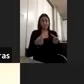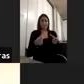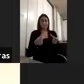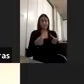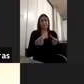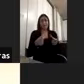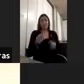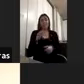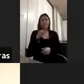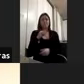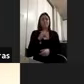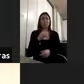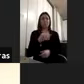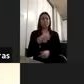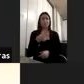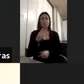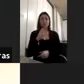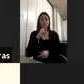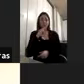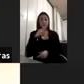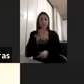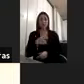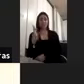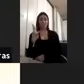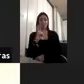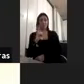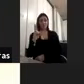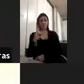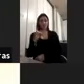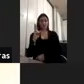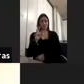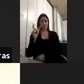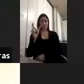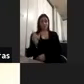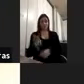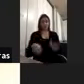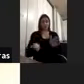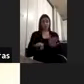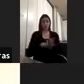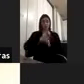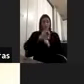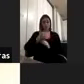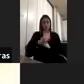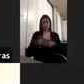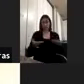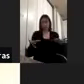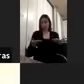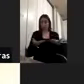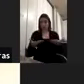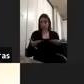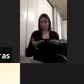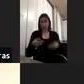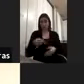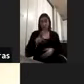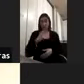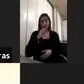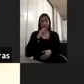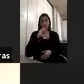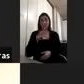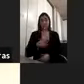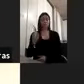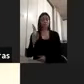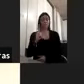de R$2.000. Ou seja, um trabalhador que entra na Renault hoje, o piso de entrada dele hoje é R$2.000, entendeu?